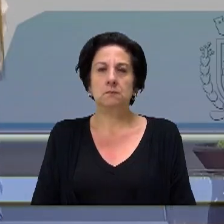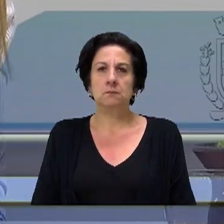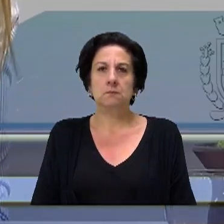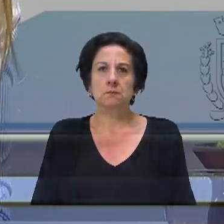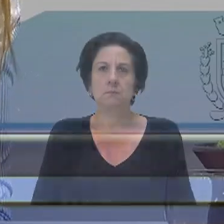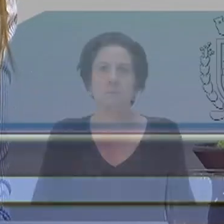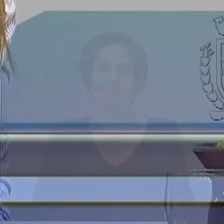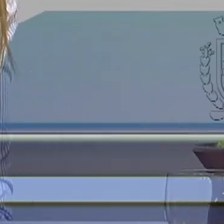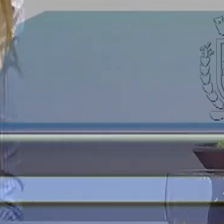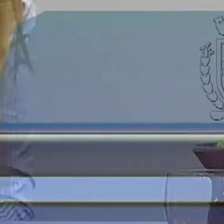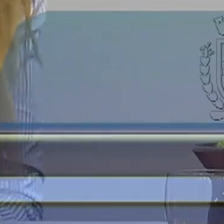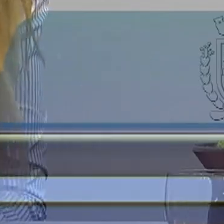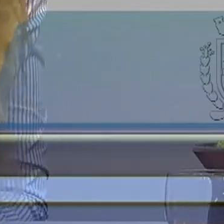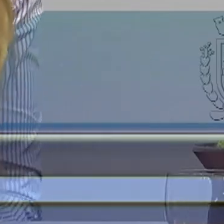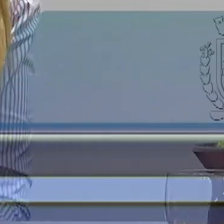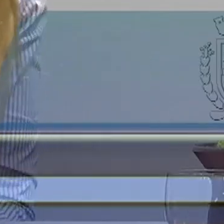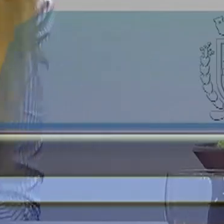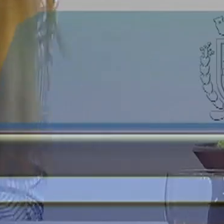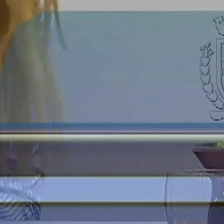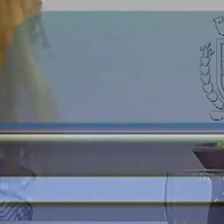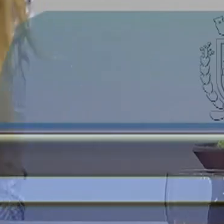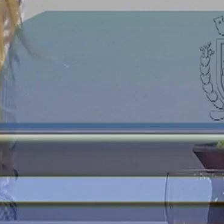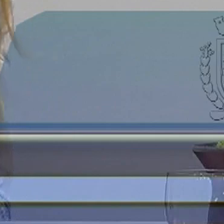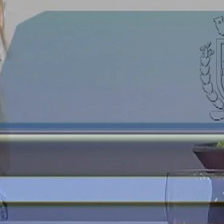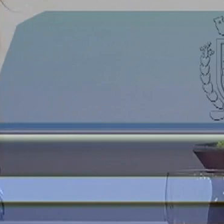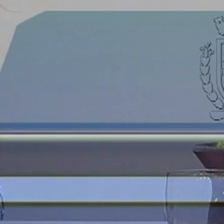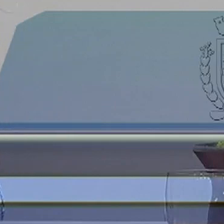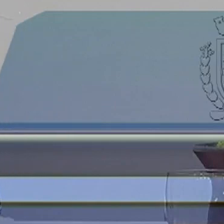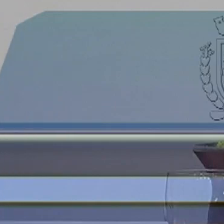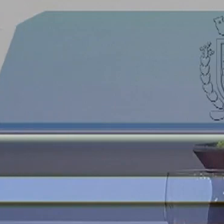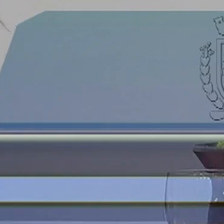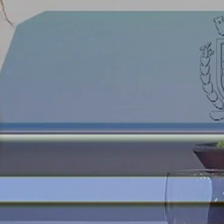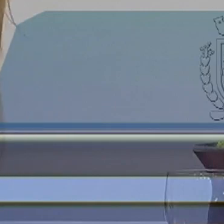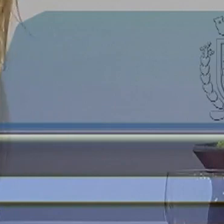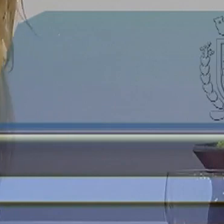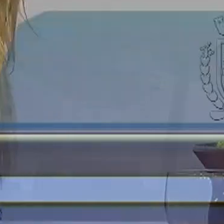Próximo vereador a usar a palavra, vereador Edmar Guilherme Hermani.